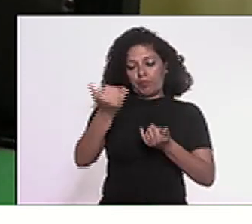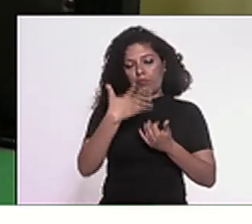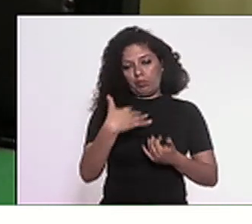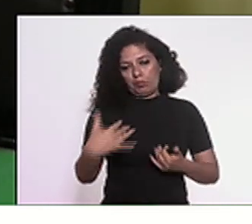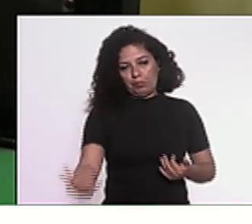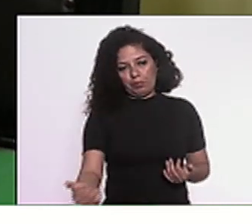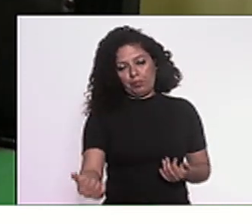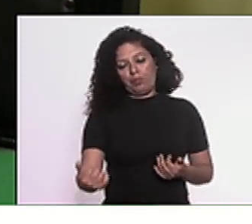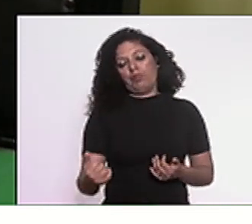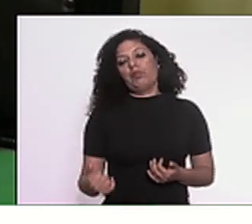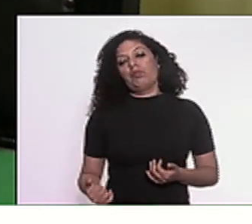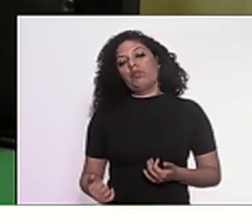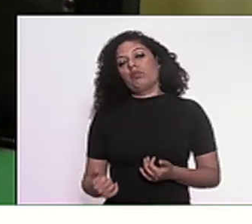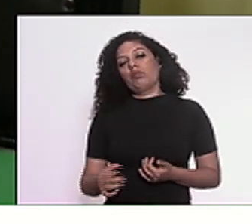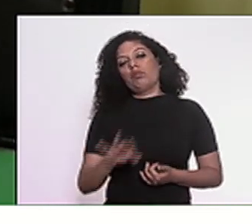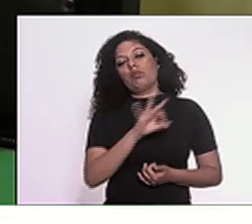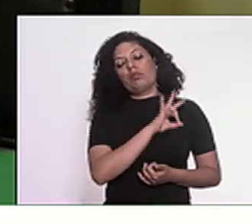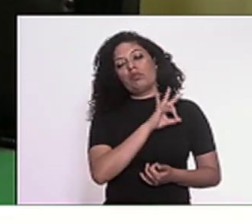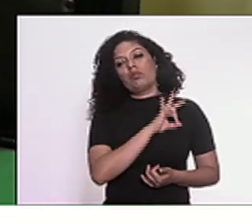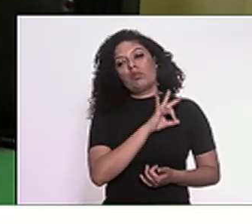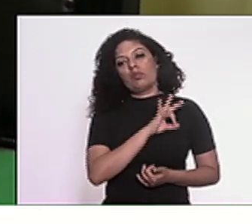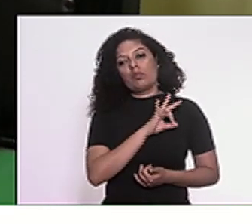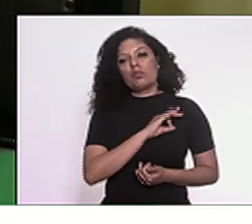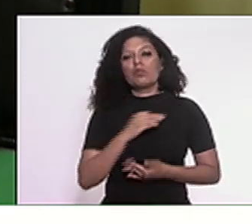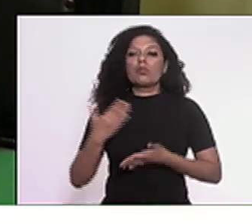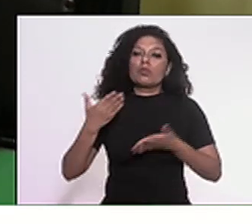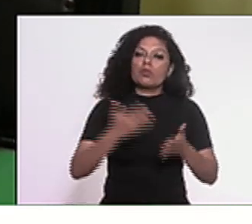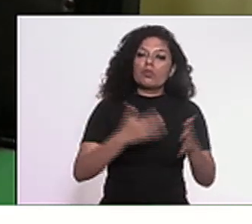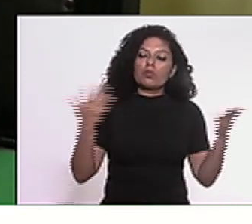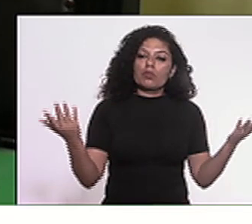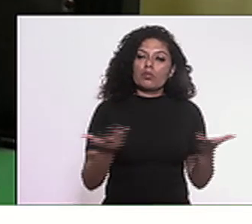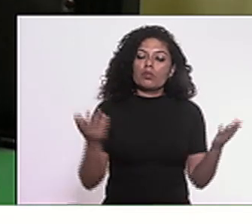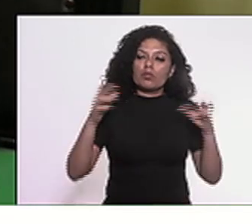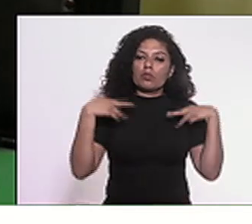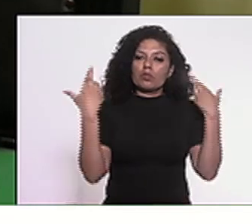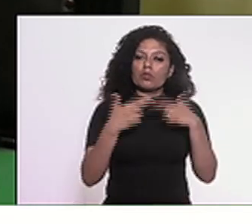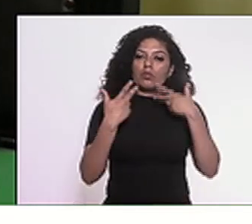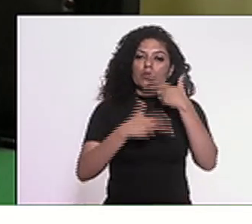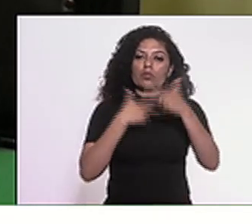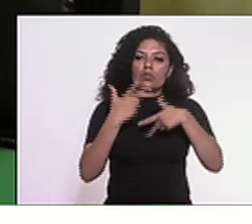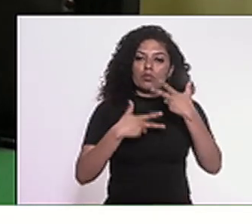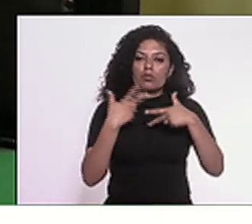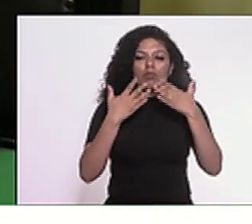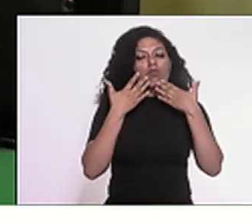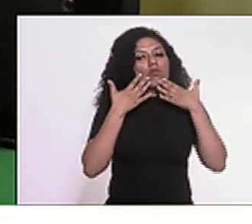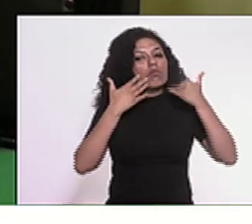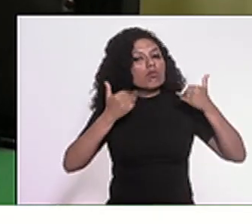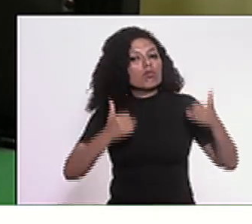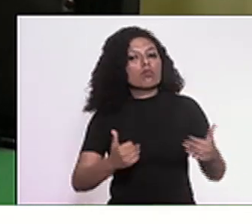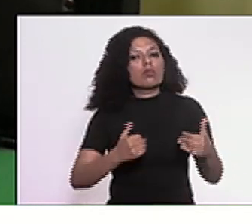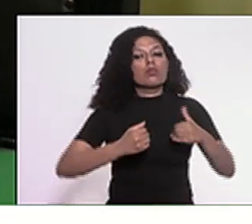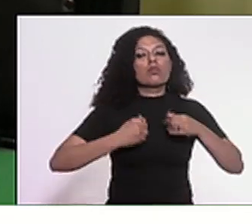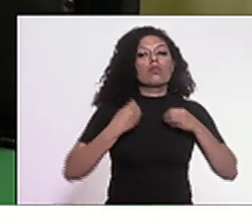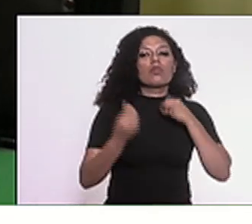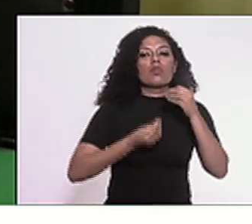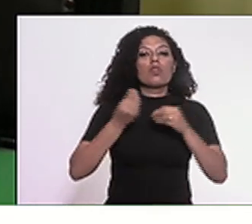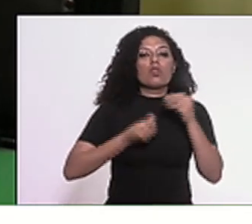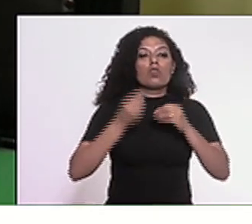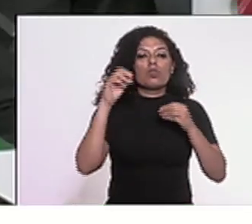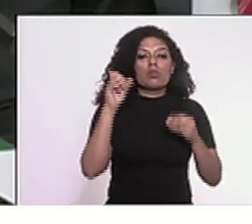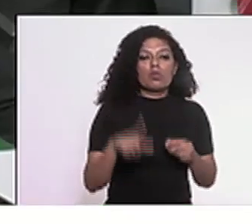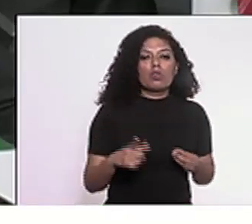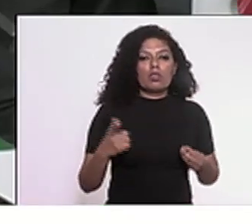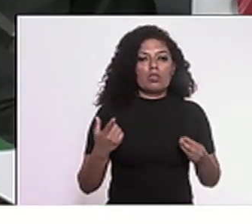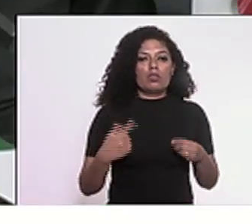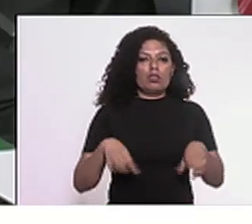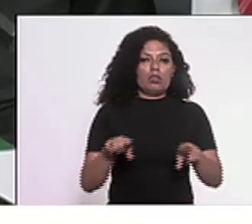convite da Polícia Militar estar presente nessa audiência pública e esclarecer, dar satisfação não só aos que aqui estão presentes,